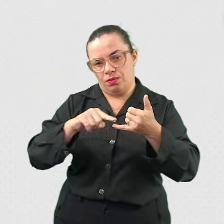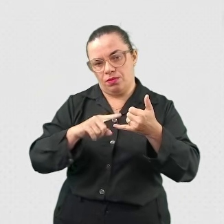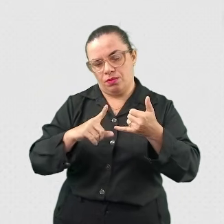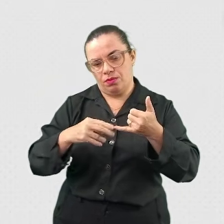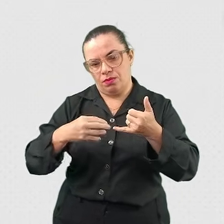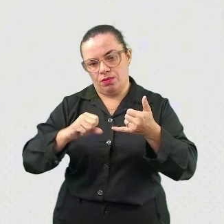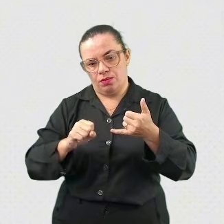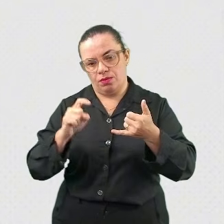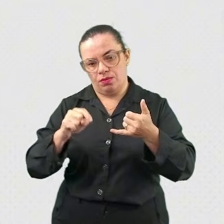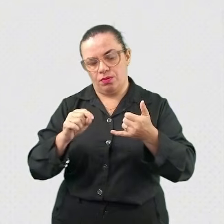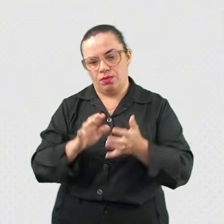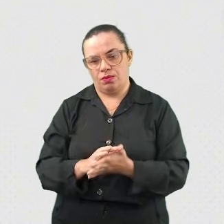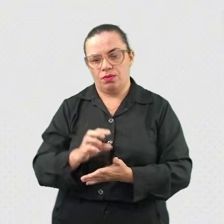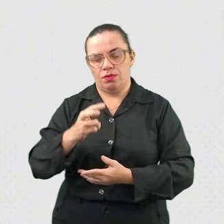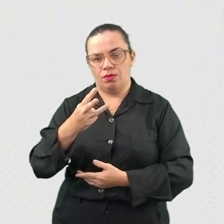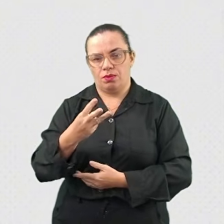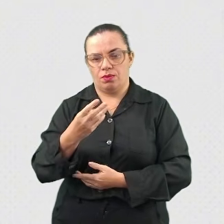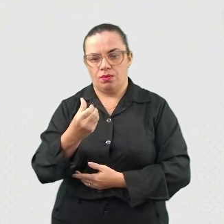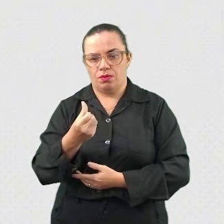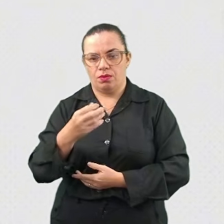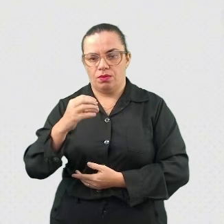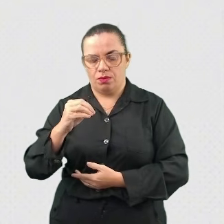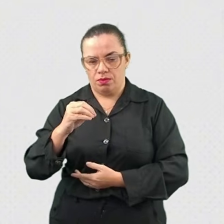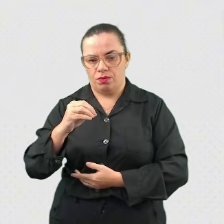ter 360 graus,